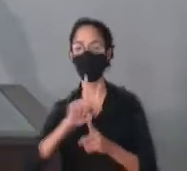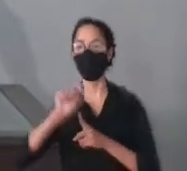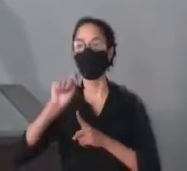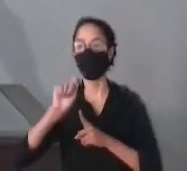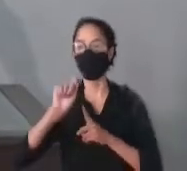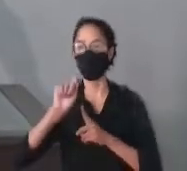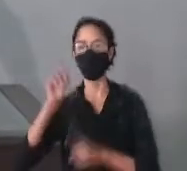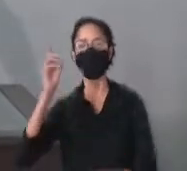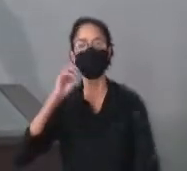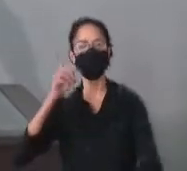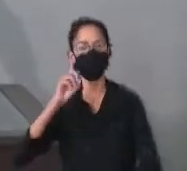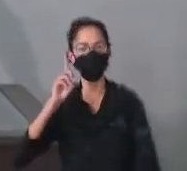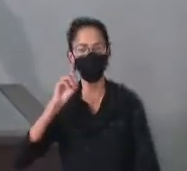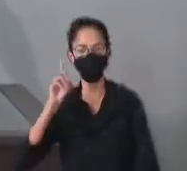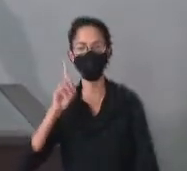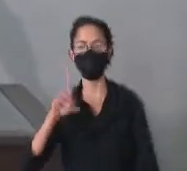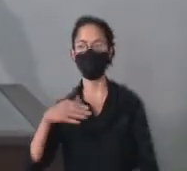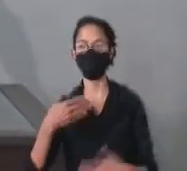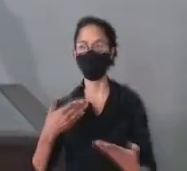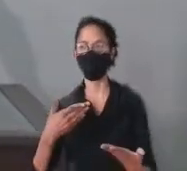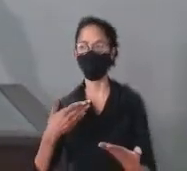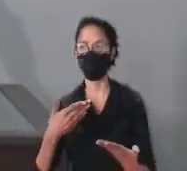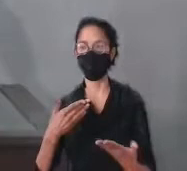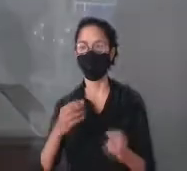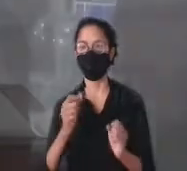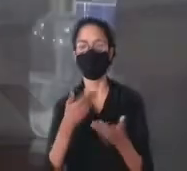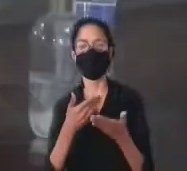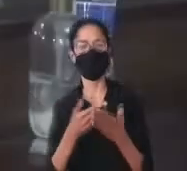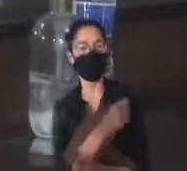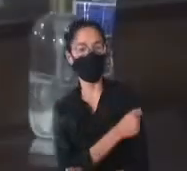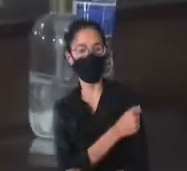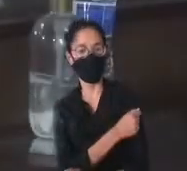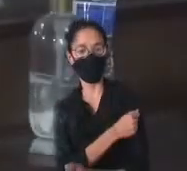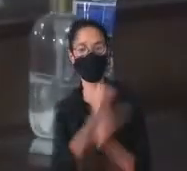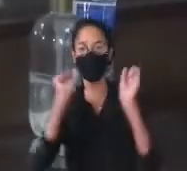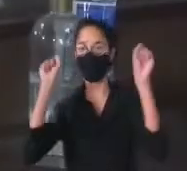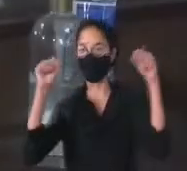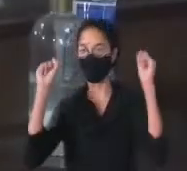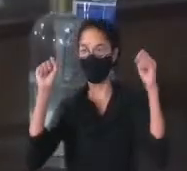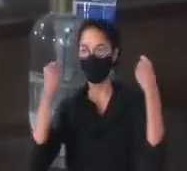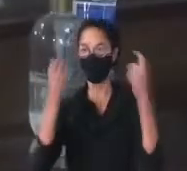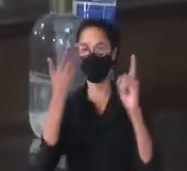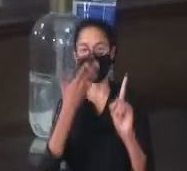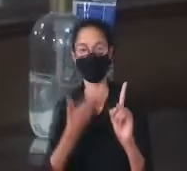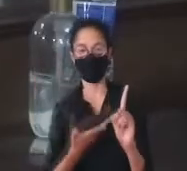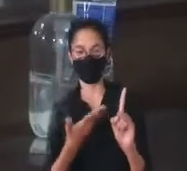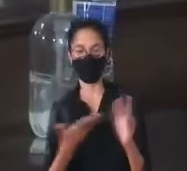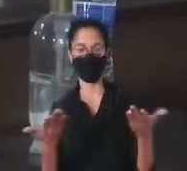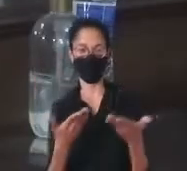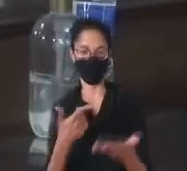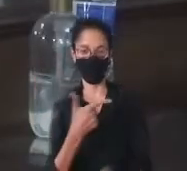o seu né o seu dia a dia estudante de educação física eu falei ninguém melhor que a Nicole que a gente está homenageando